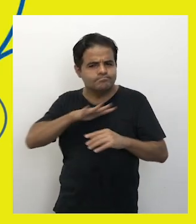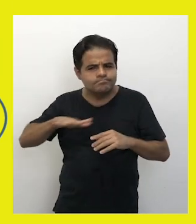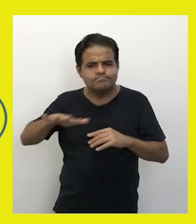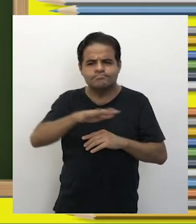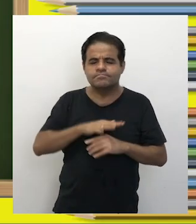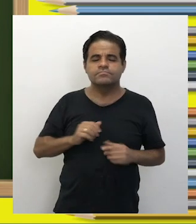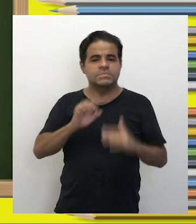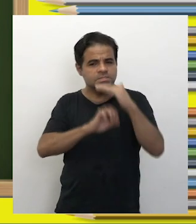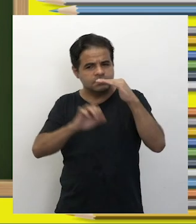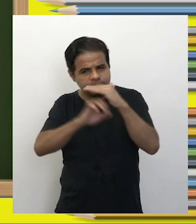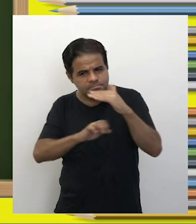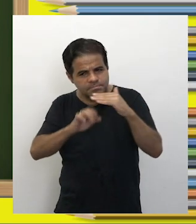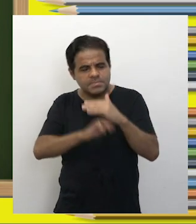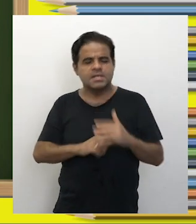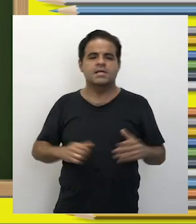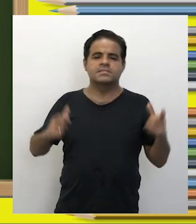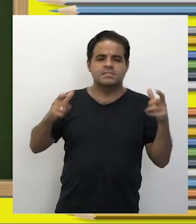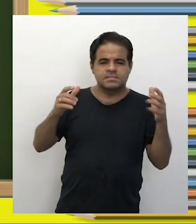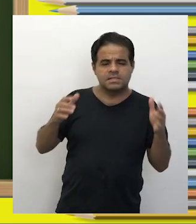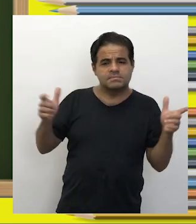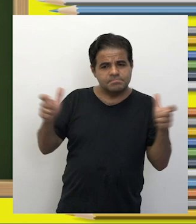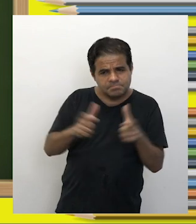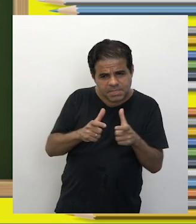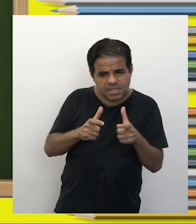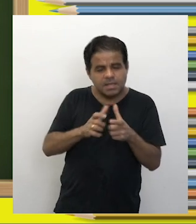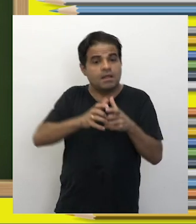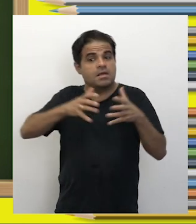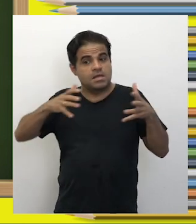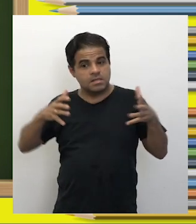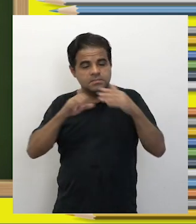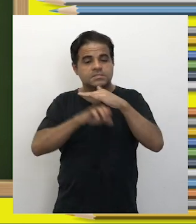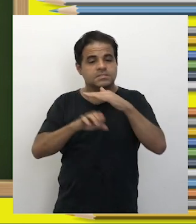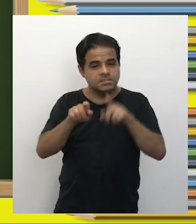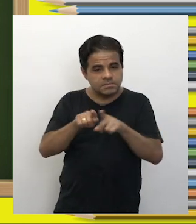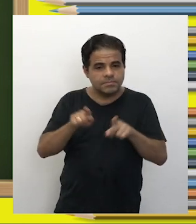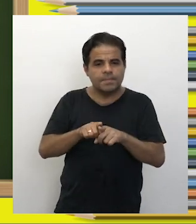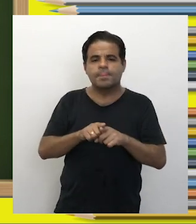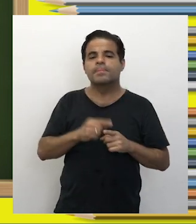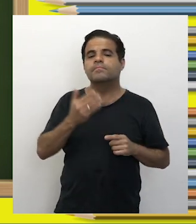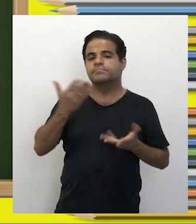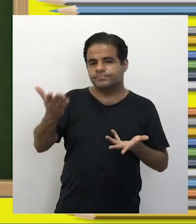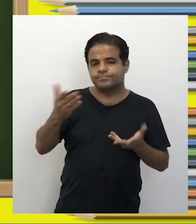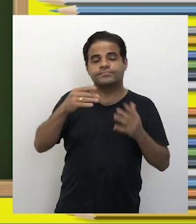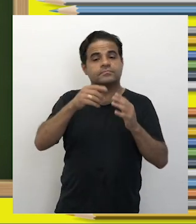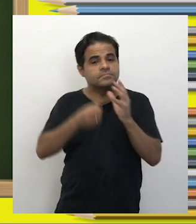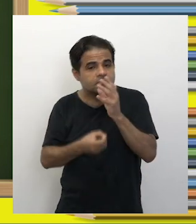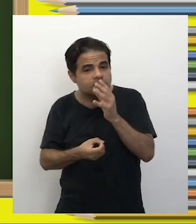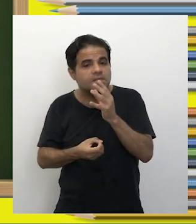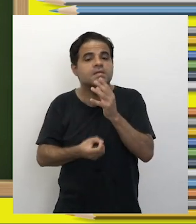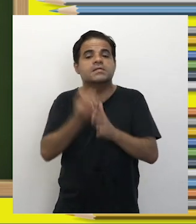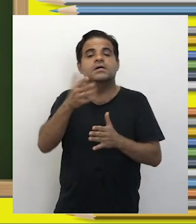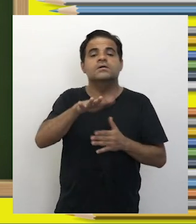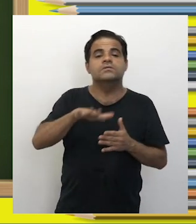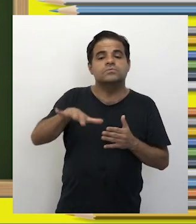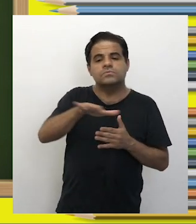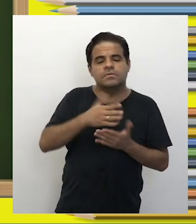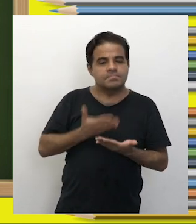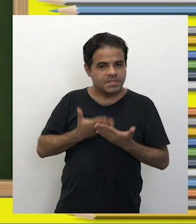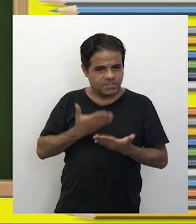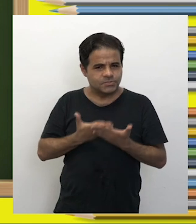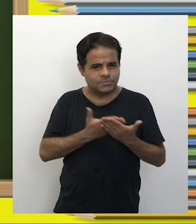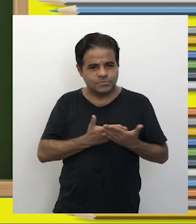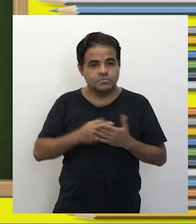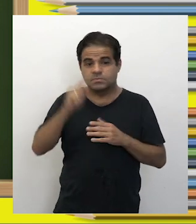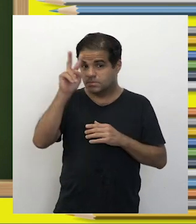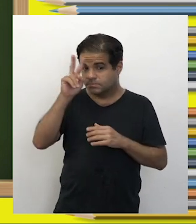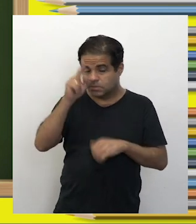micro e pequeno porte. Recomendações para a nossa aula de hoje, criando o nosso ambiente de estudo. Lembrando que o